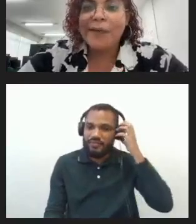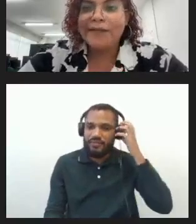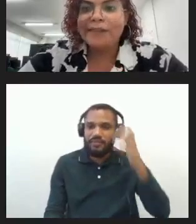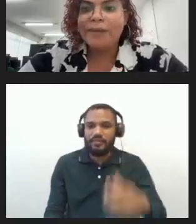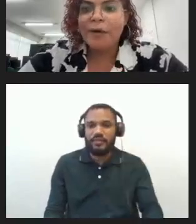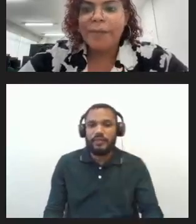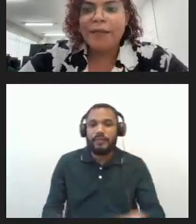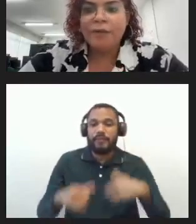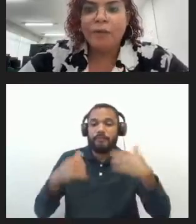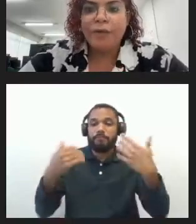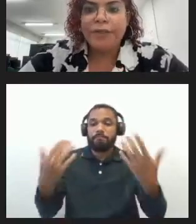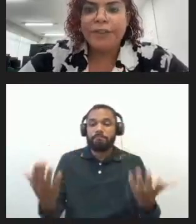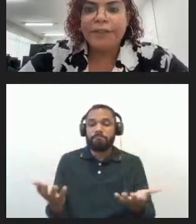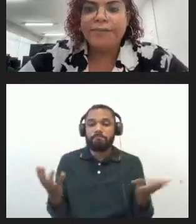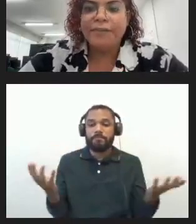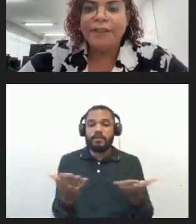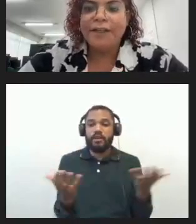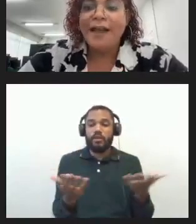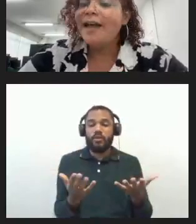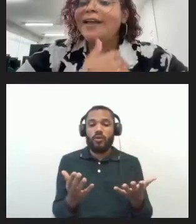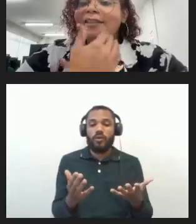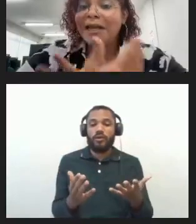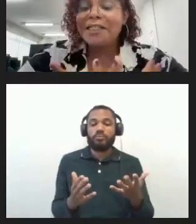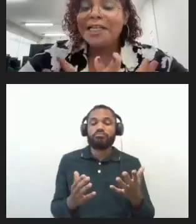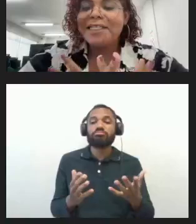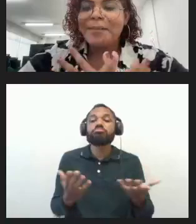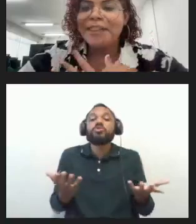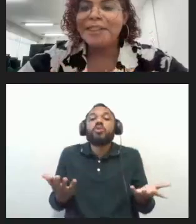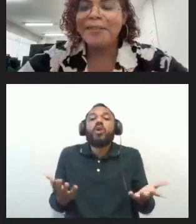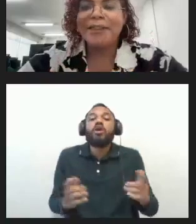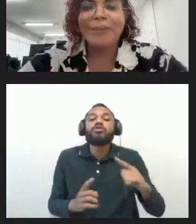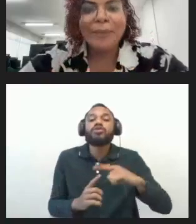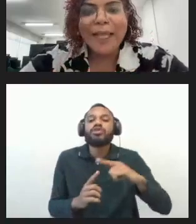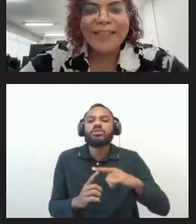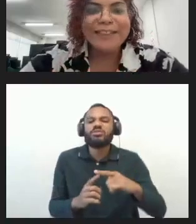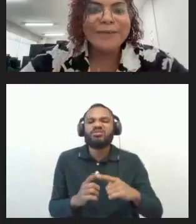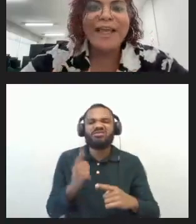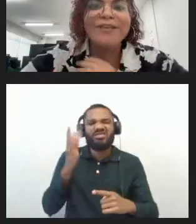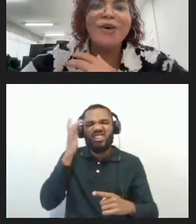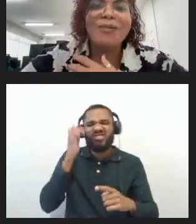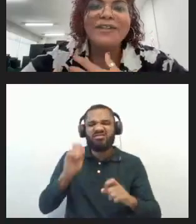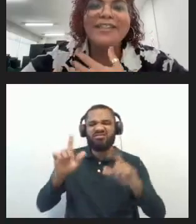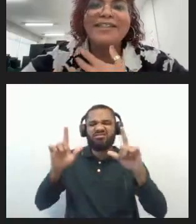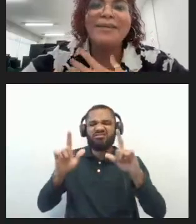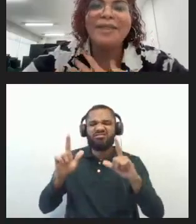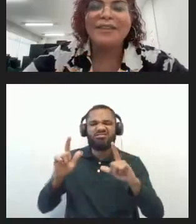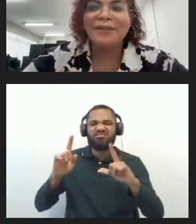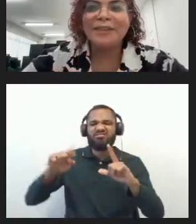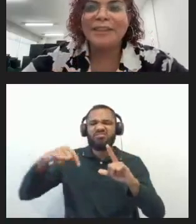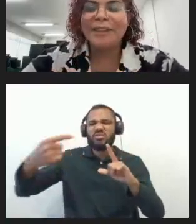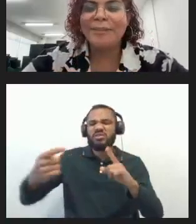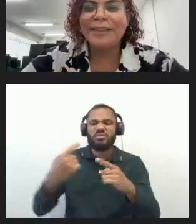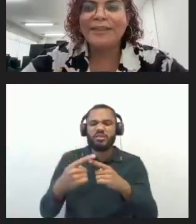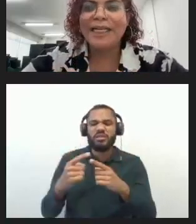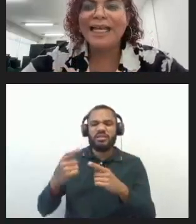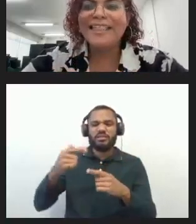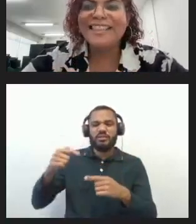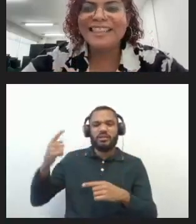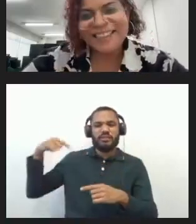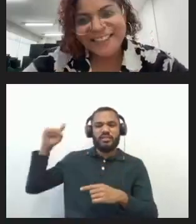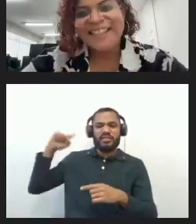O formato do momento hoje... acho que essa parte a gente pode até pular, né? O Quem Somos, a gente se apresentou na semana